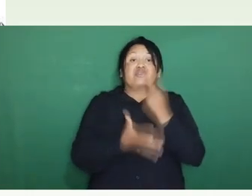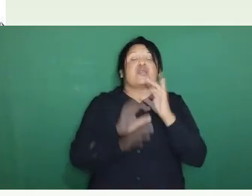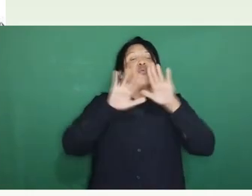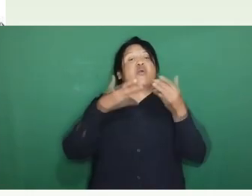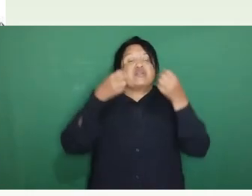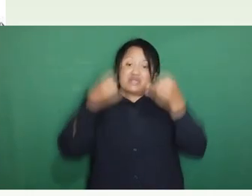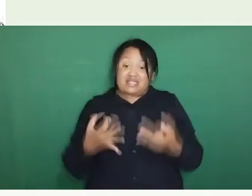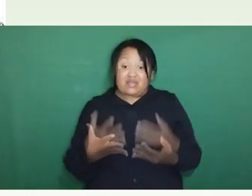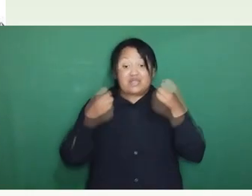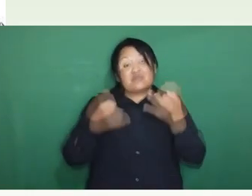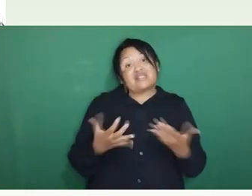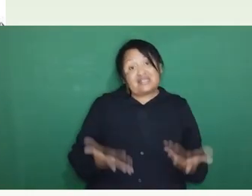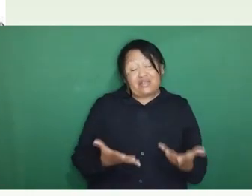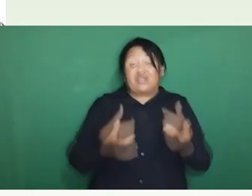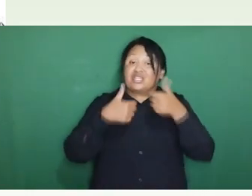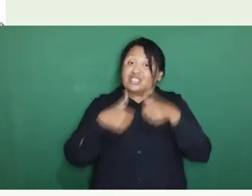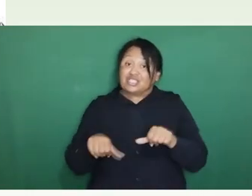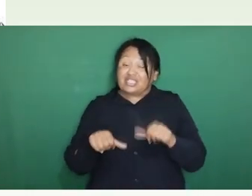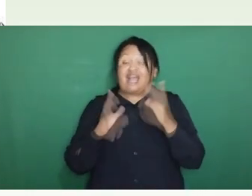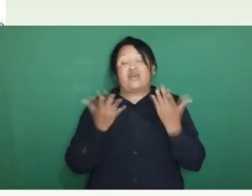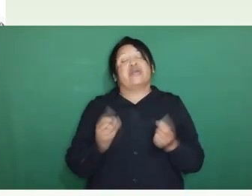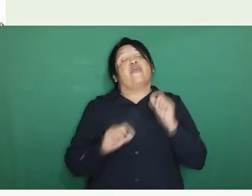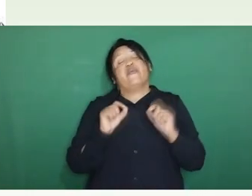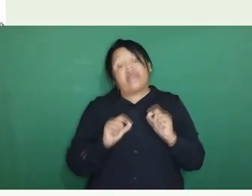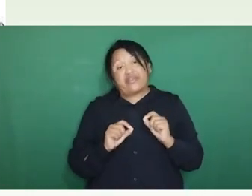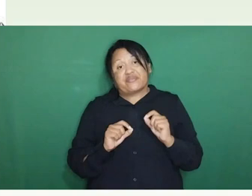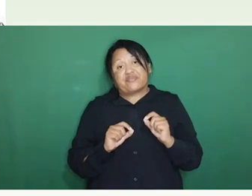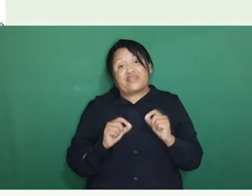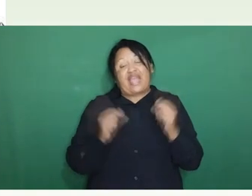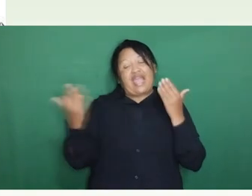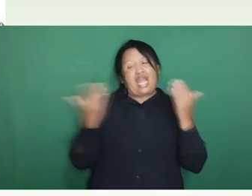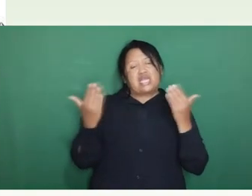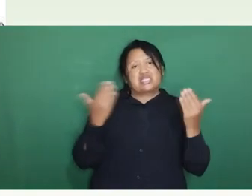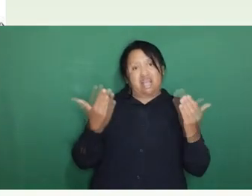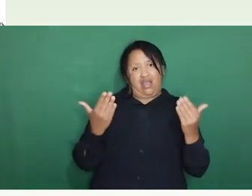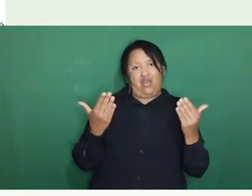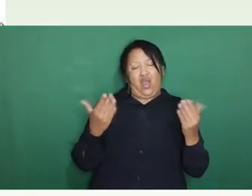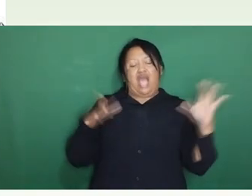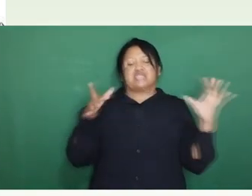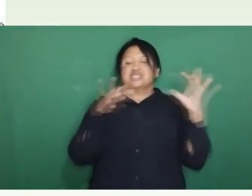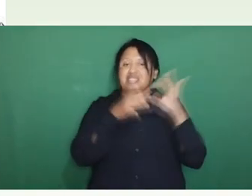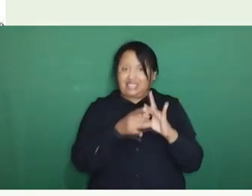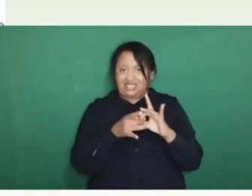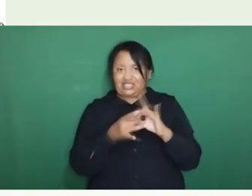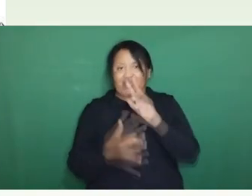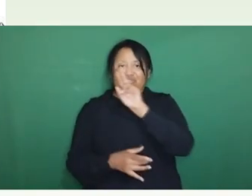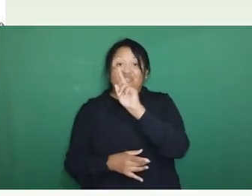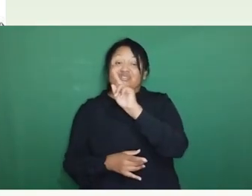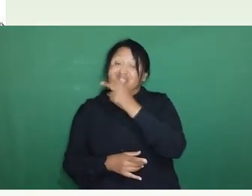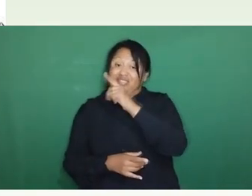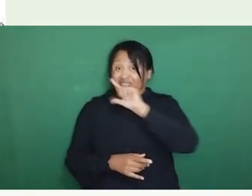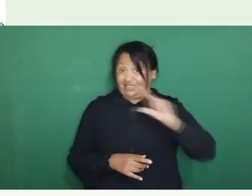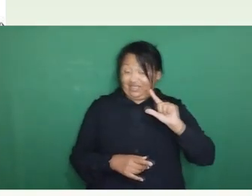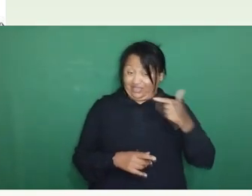com a explicação a explicação está exatamente com relação essas ligações de hidrogênio